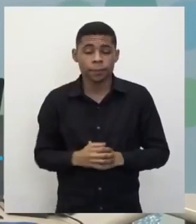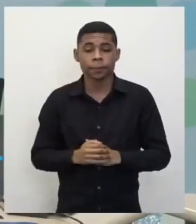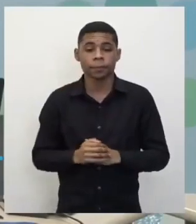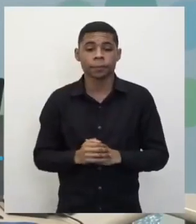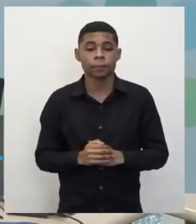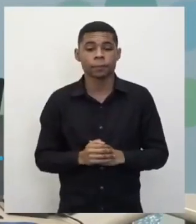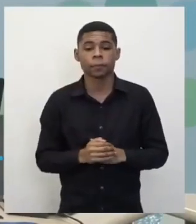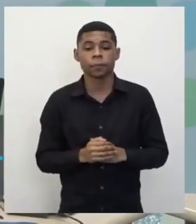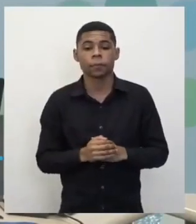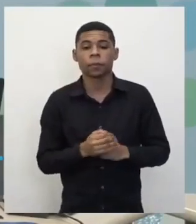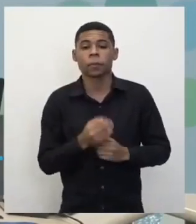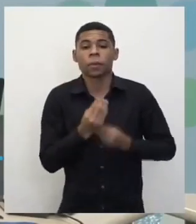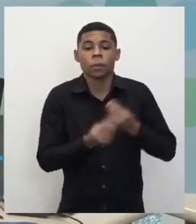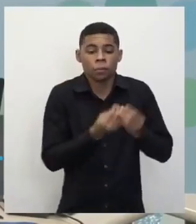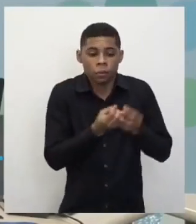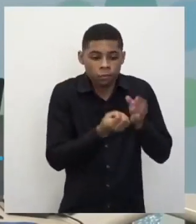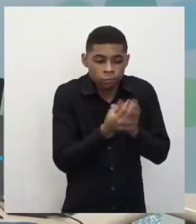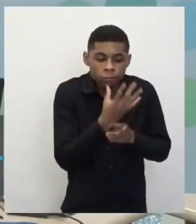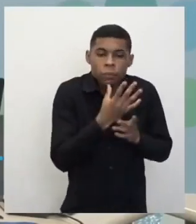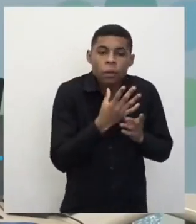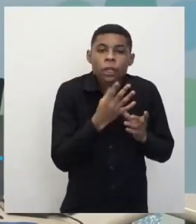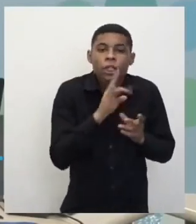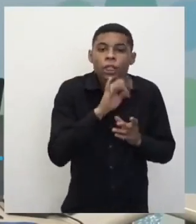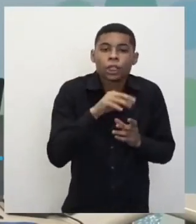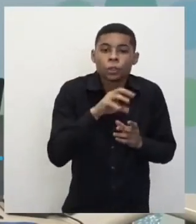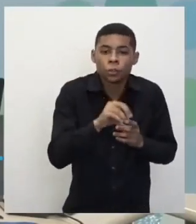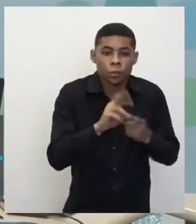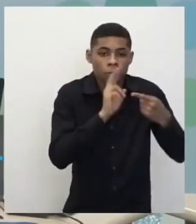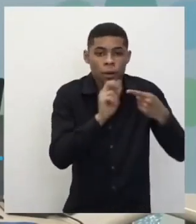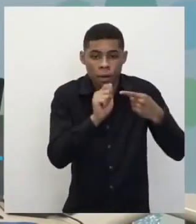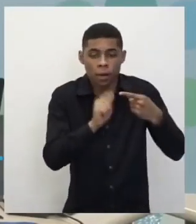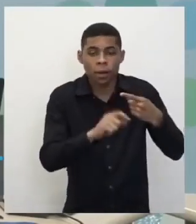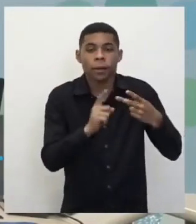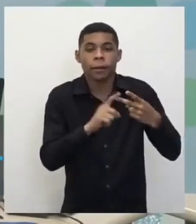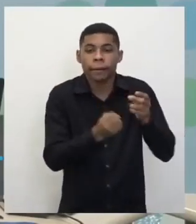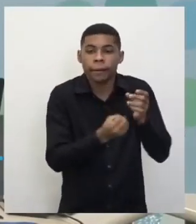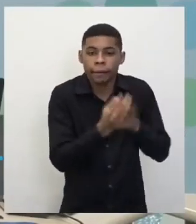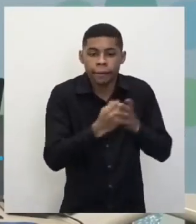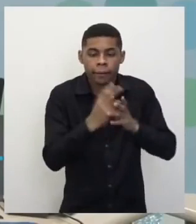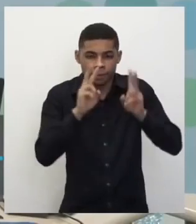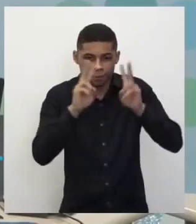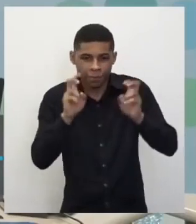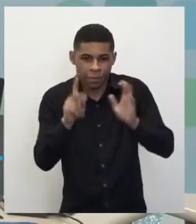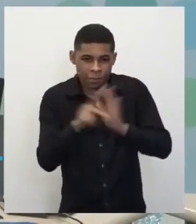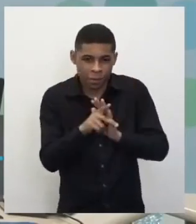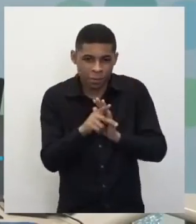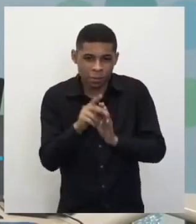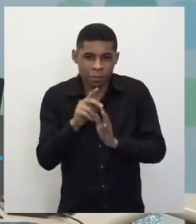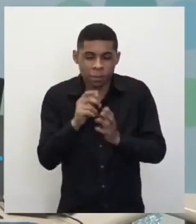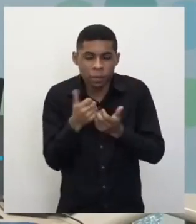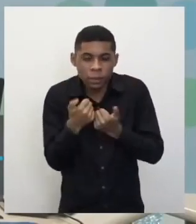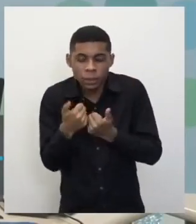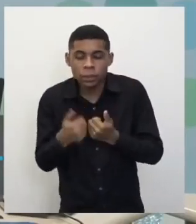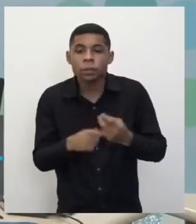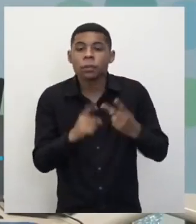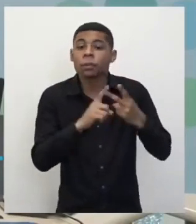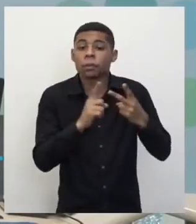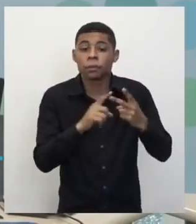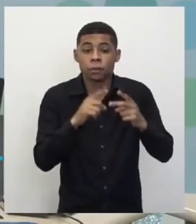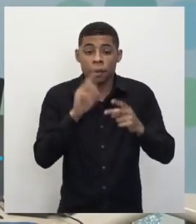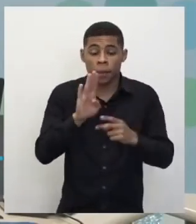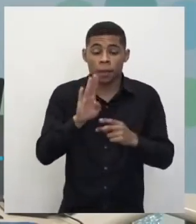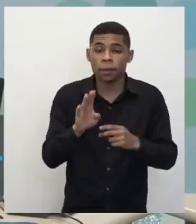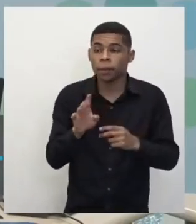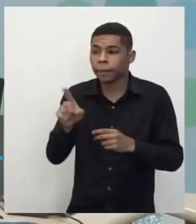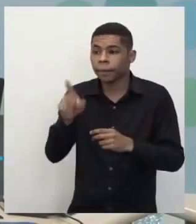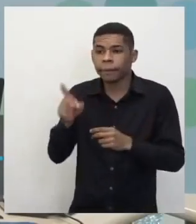Depois temos como que surgiu o game do Timo, criação dos games. Letra B, conhecer a respeito do criador.